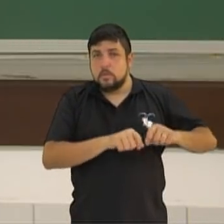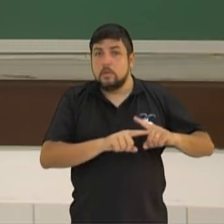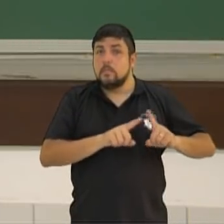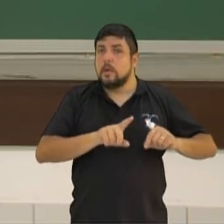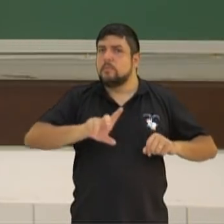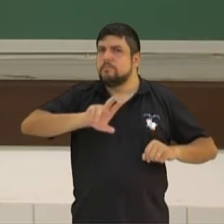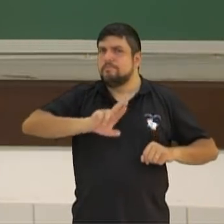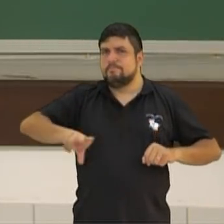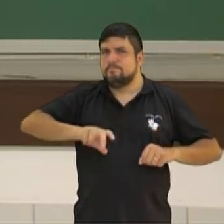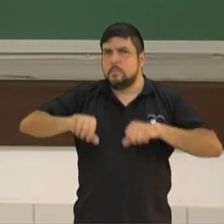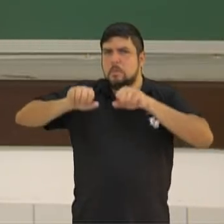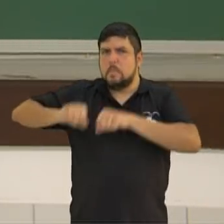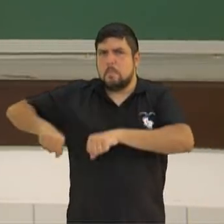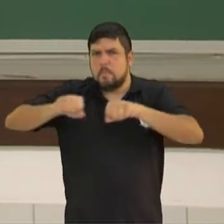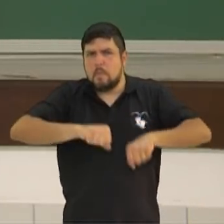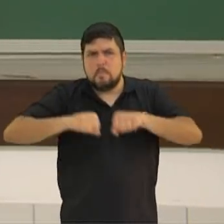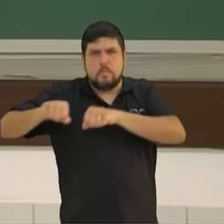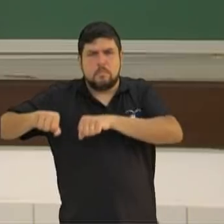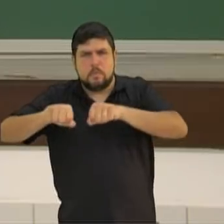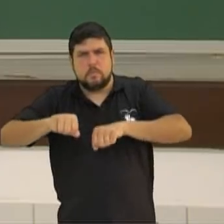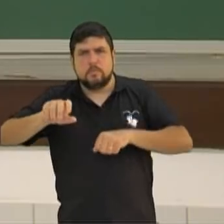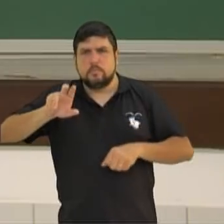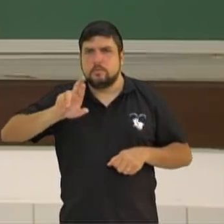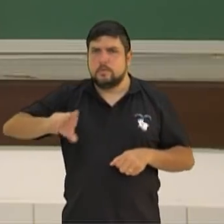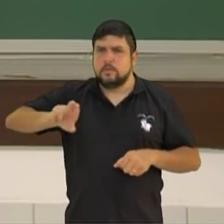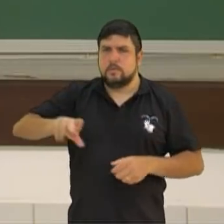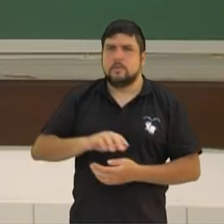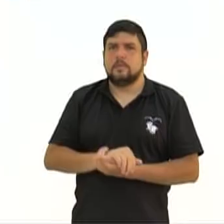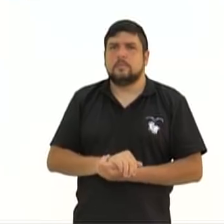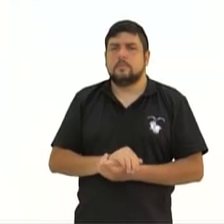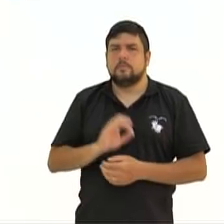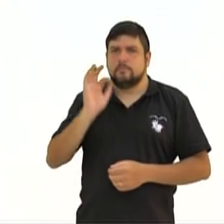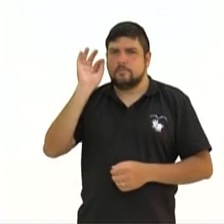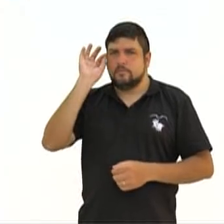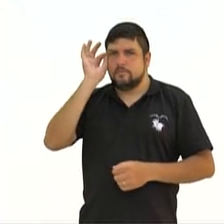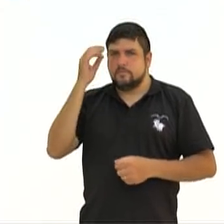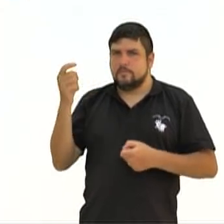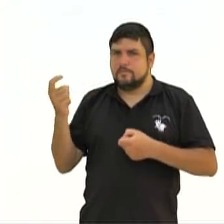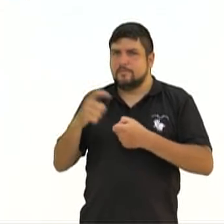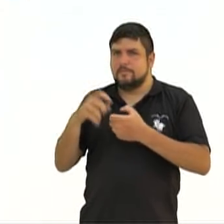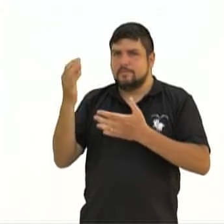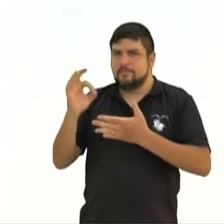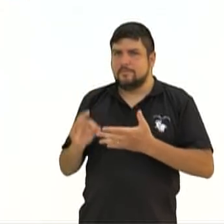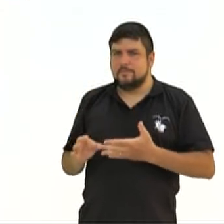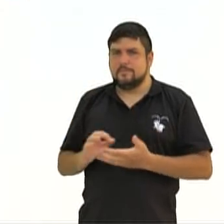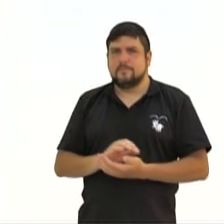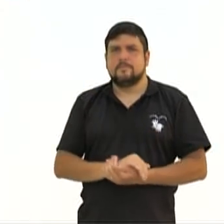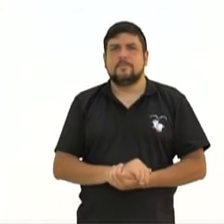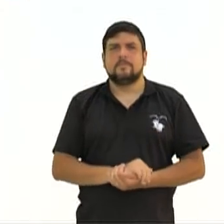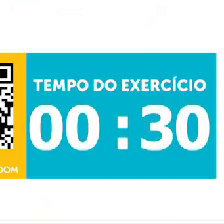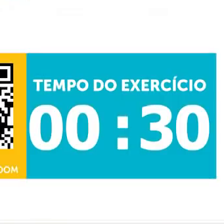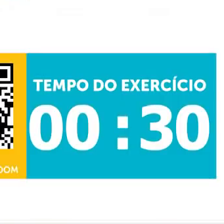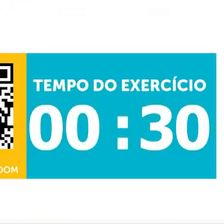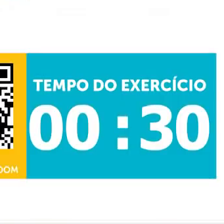uma modalidade do mountain bike, ok? Daqui uns minutinhos nós voltamos.